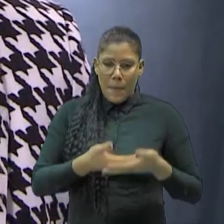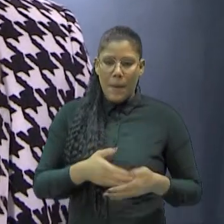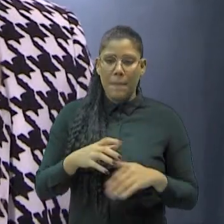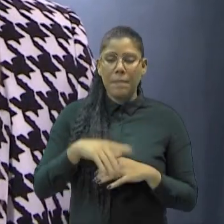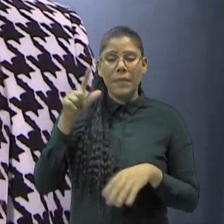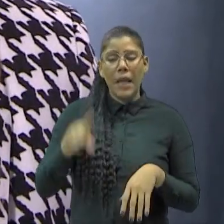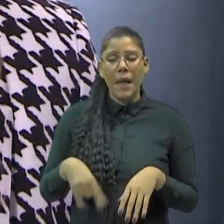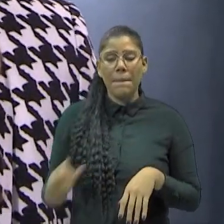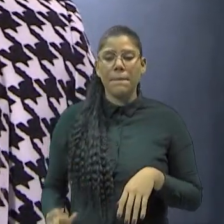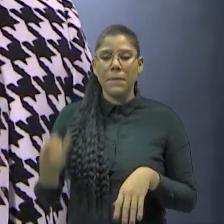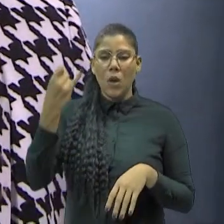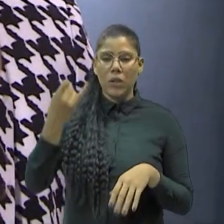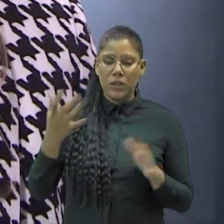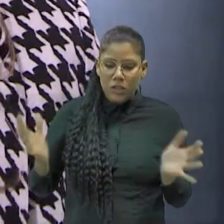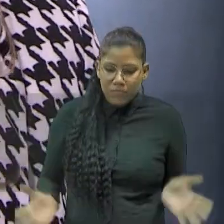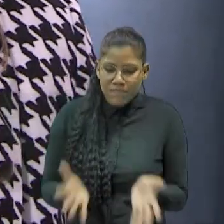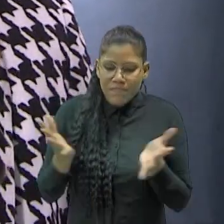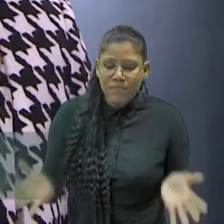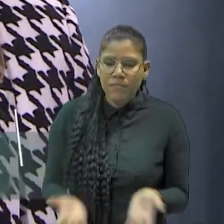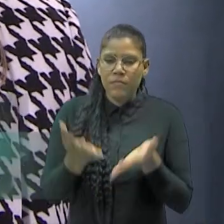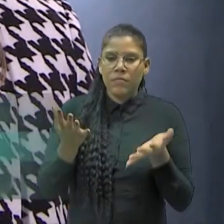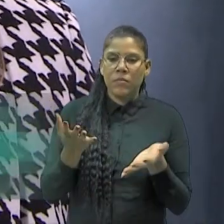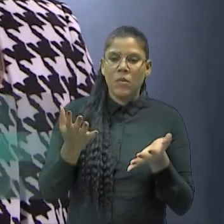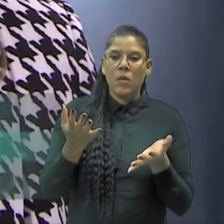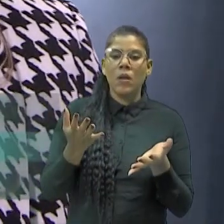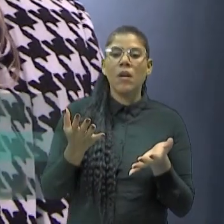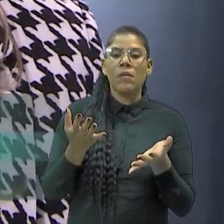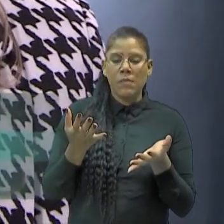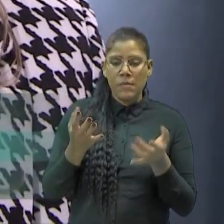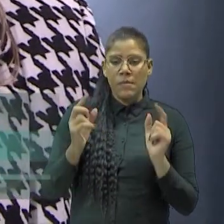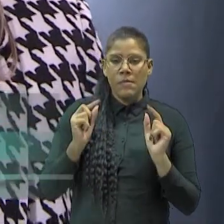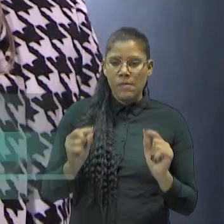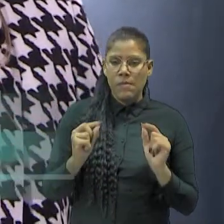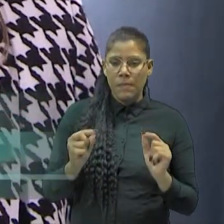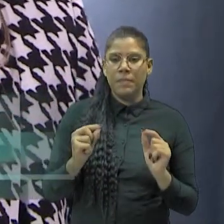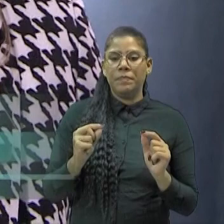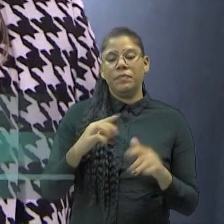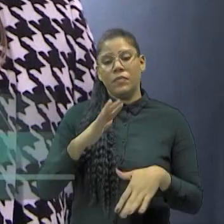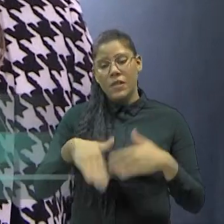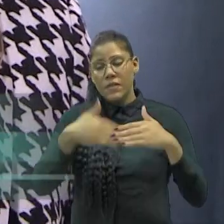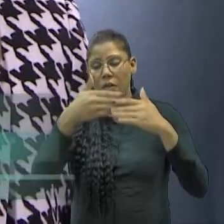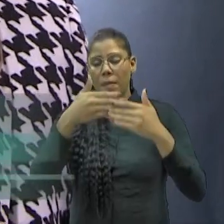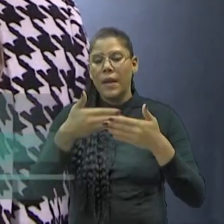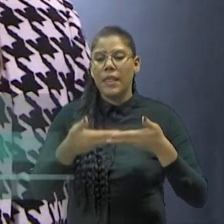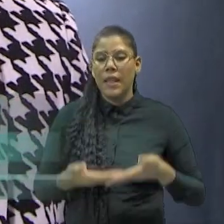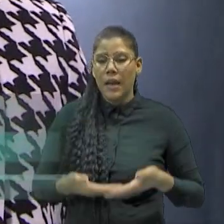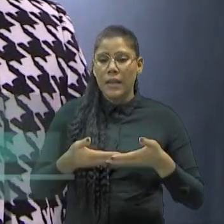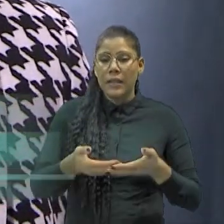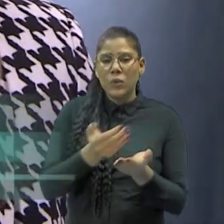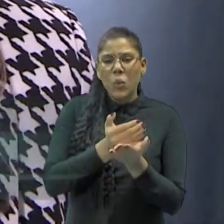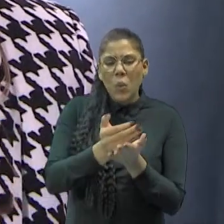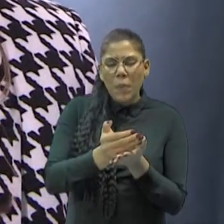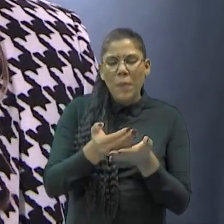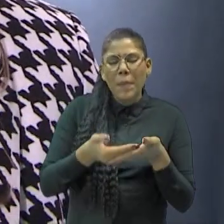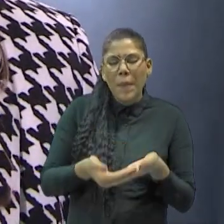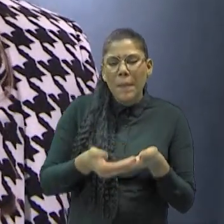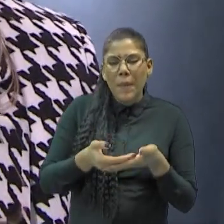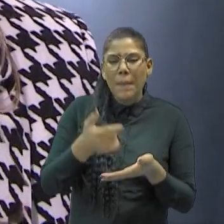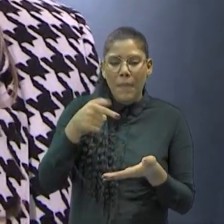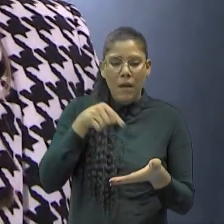esse cuidado, a gente fortalecer os estímulos e o desenvolvimento das nossas crianças já na primeira infância para que possam se